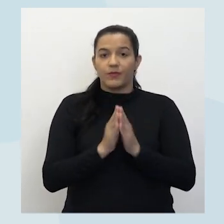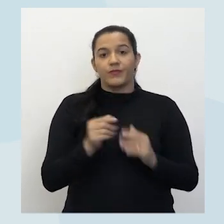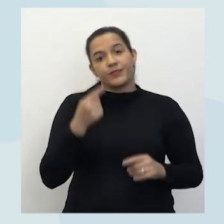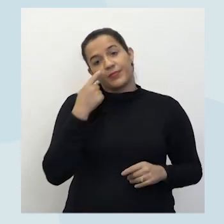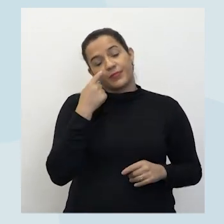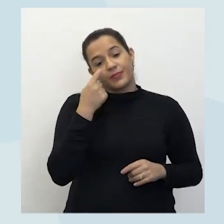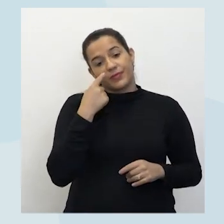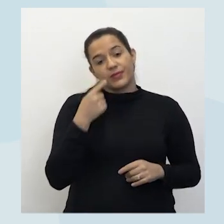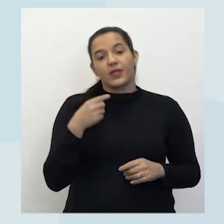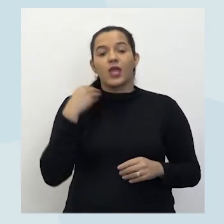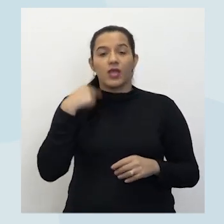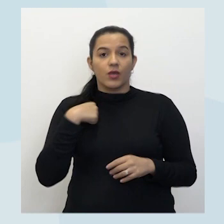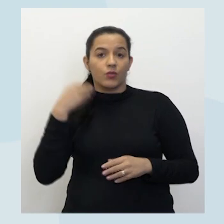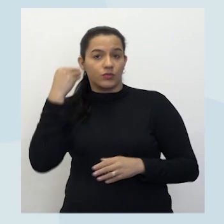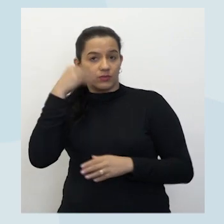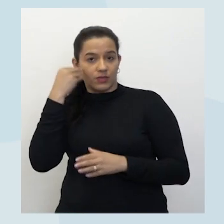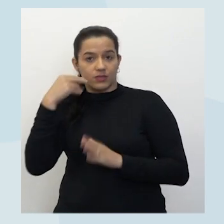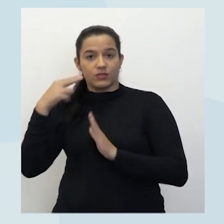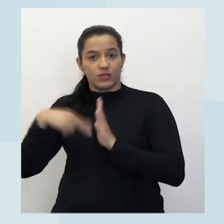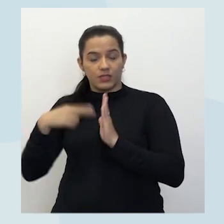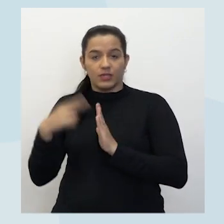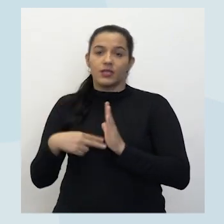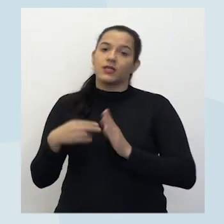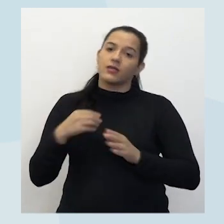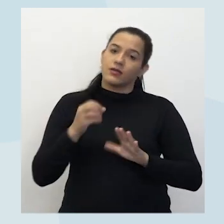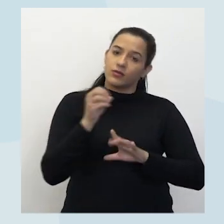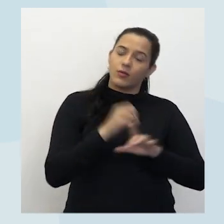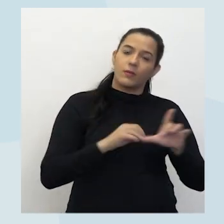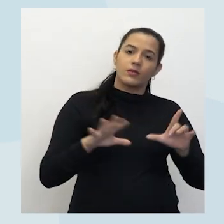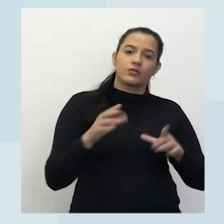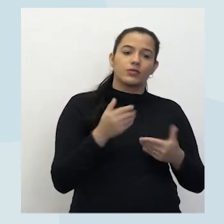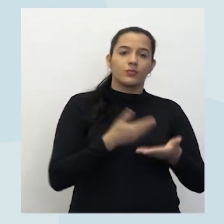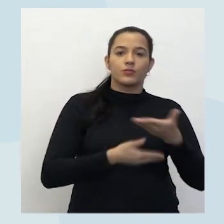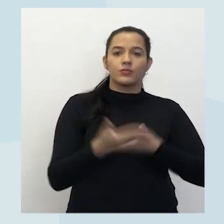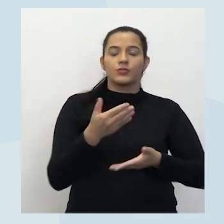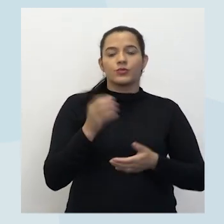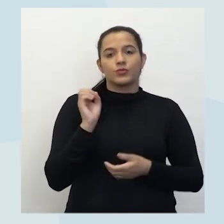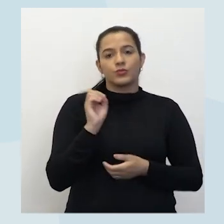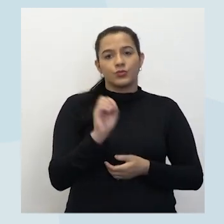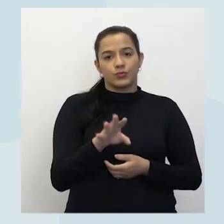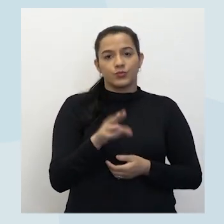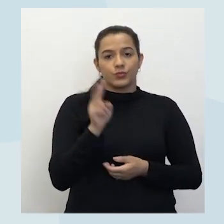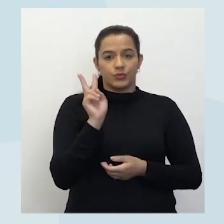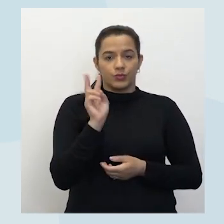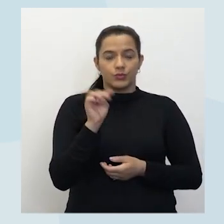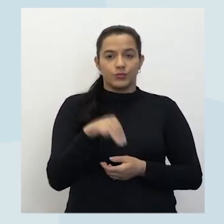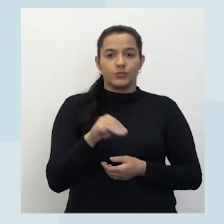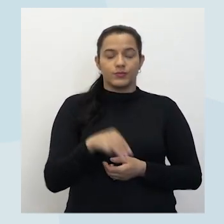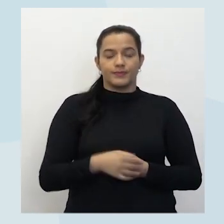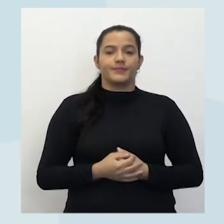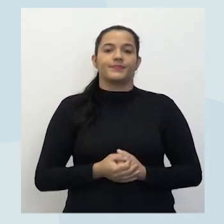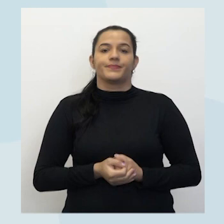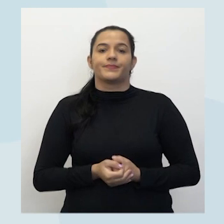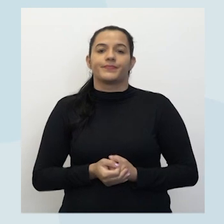eu passo a experiência do que eu li e compartilhamos juntos o que é um slam. 2 minutinhos.